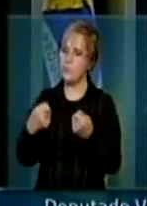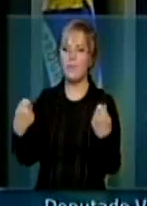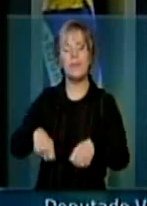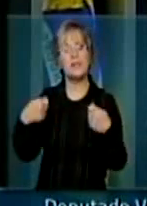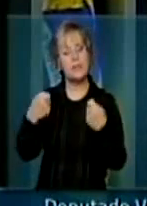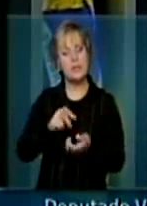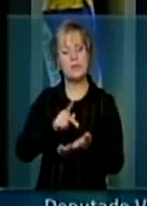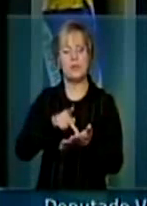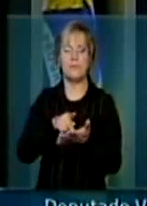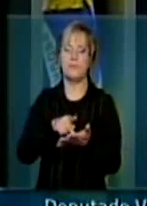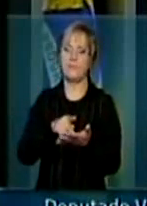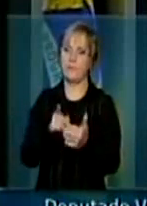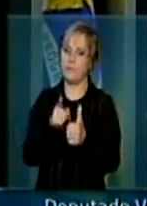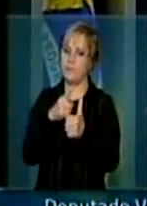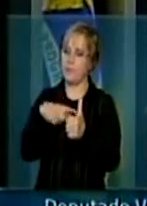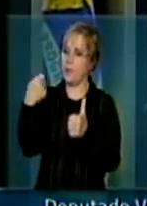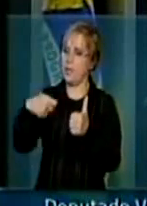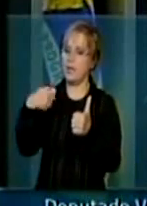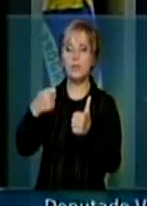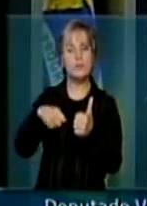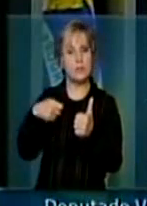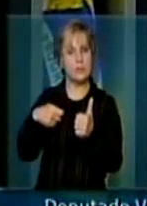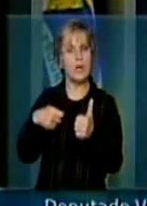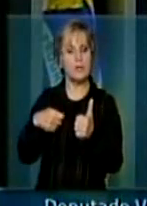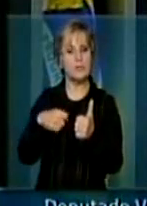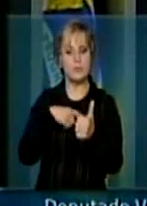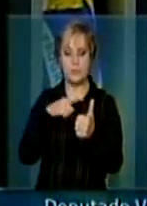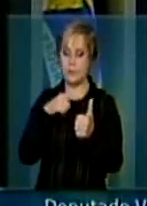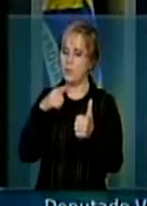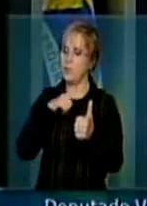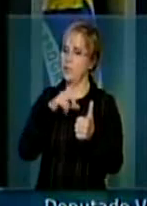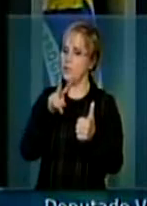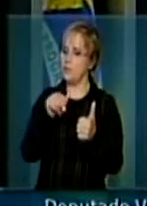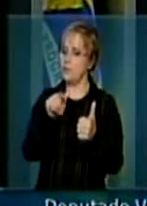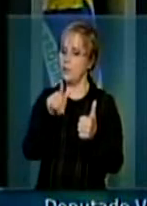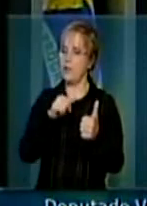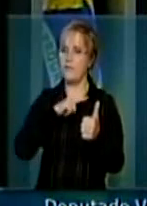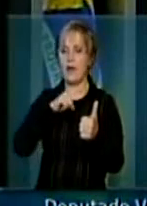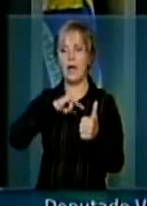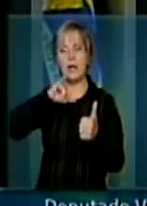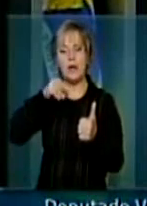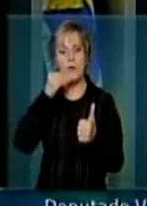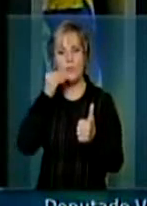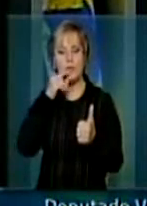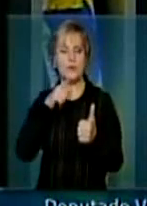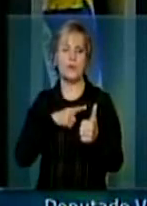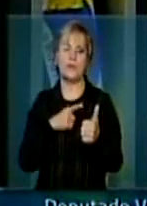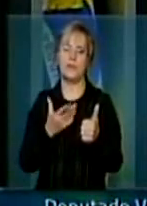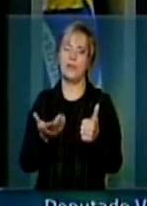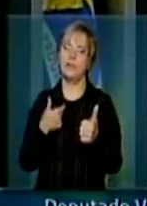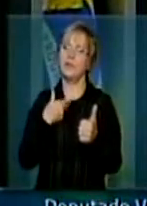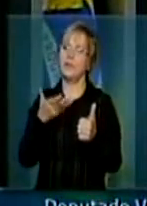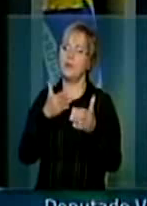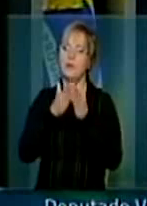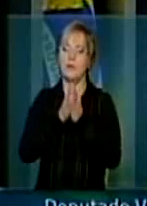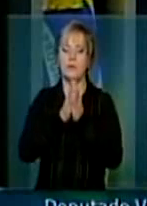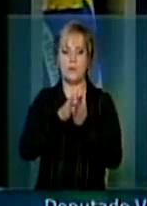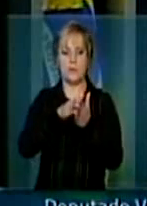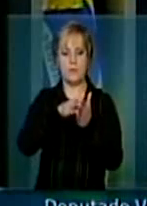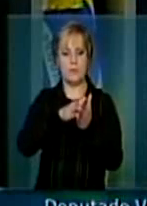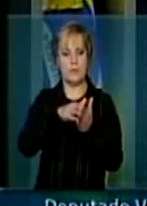primeira razão é essa. Há necessidade, tem vaga, tem oportunidade. E queria pedir à nossa